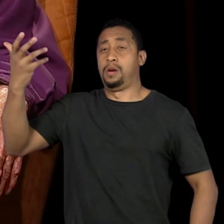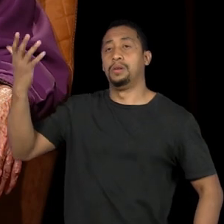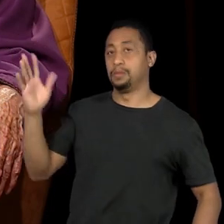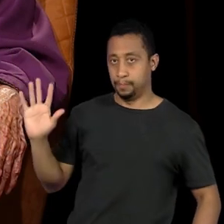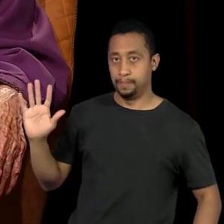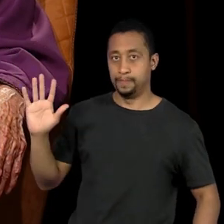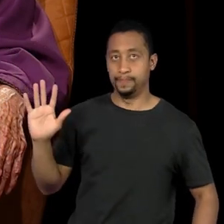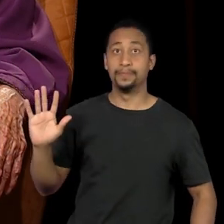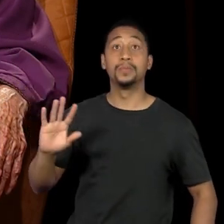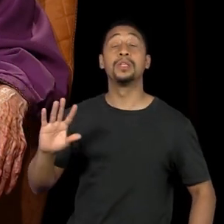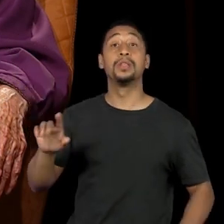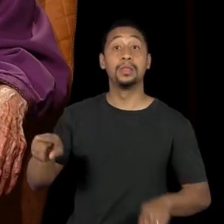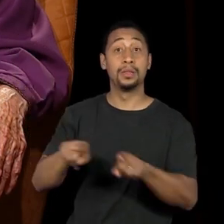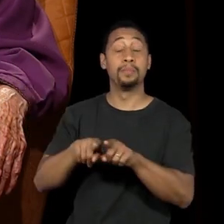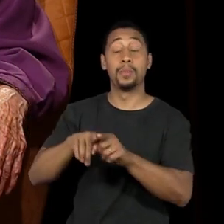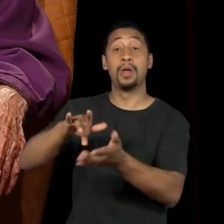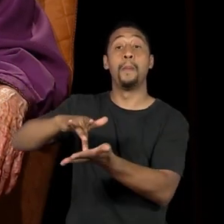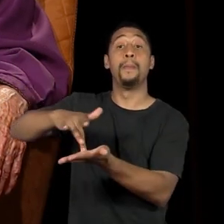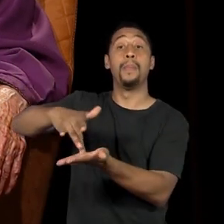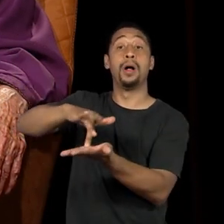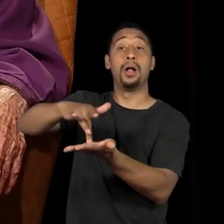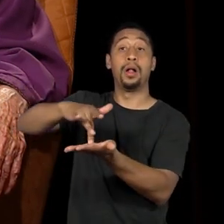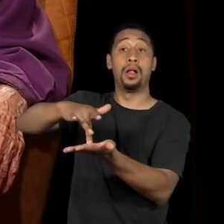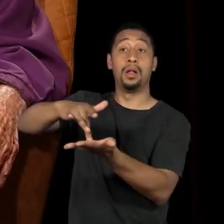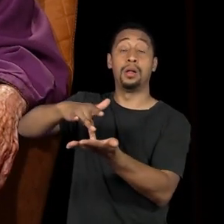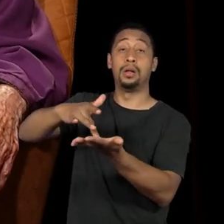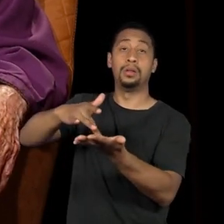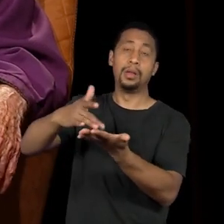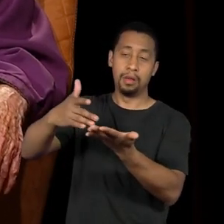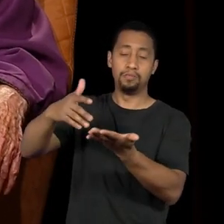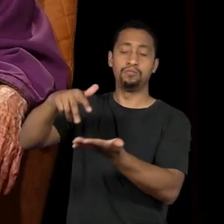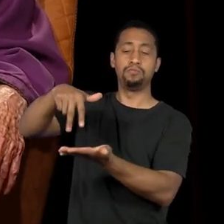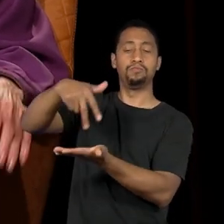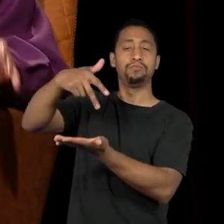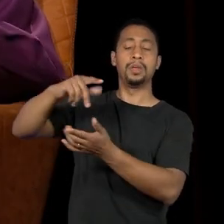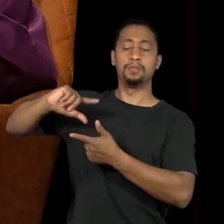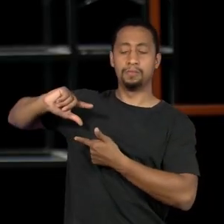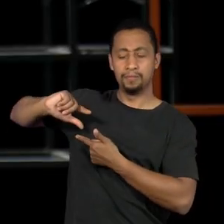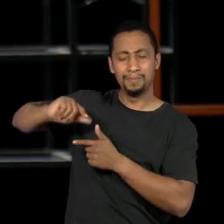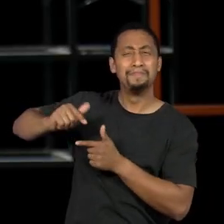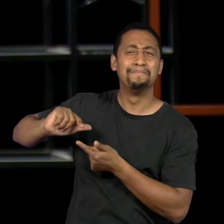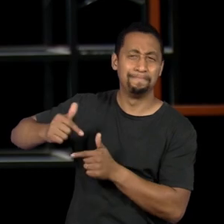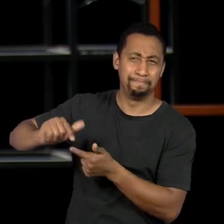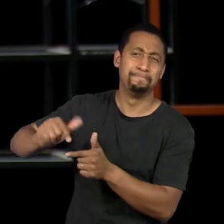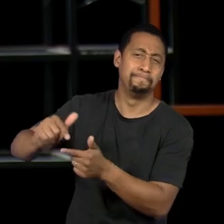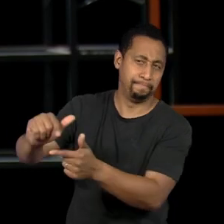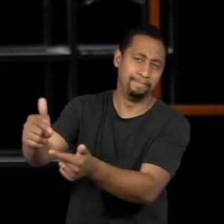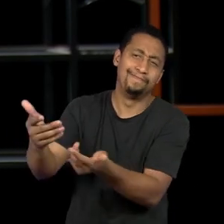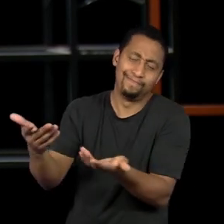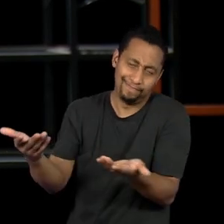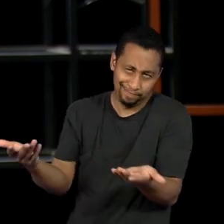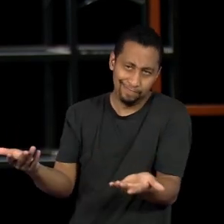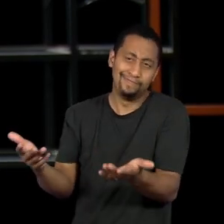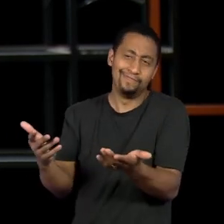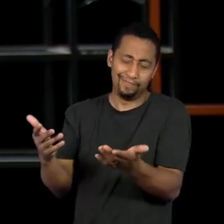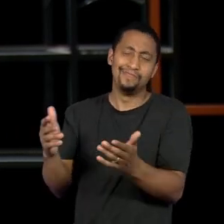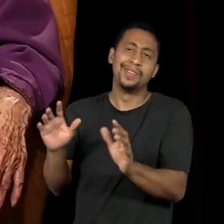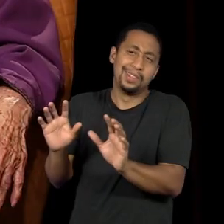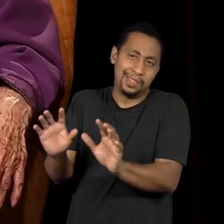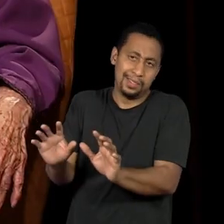muito balé clássico, digamos, contemporâneo. Não era um clássico